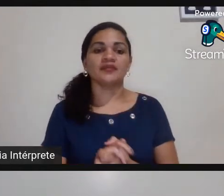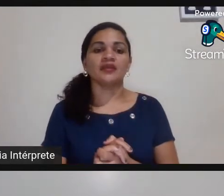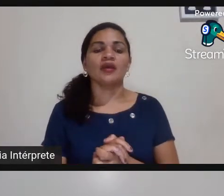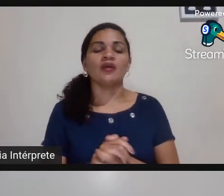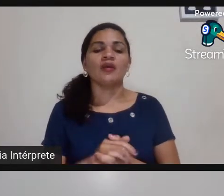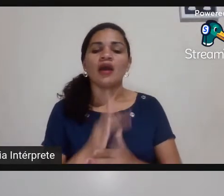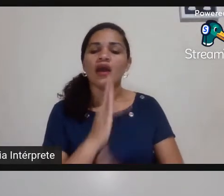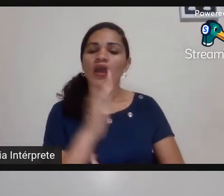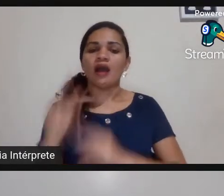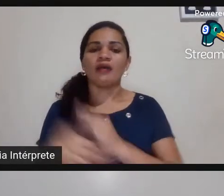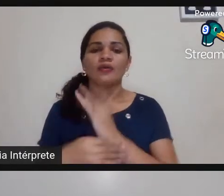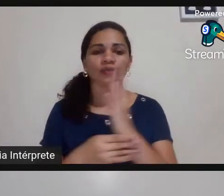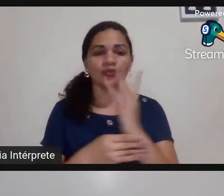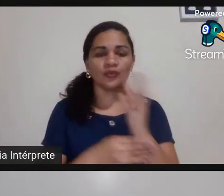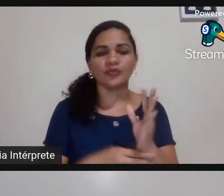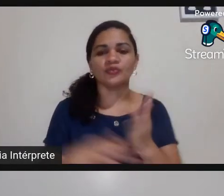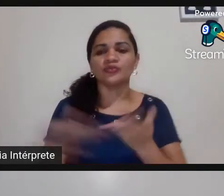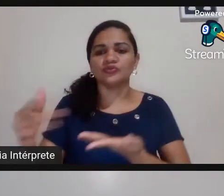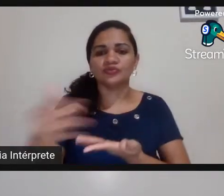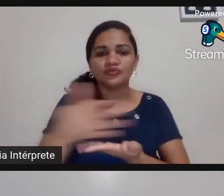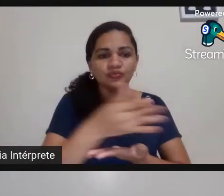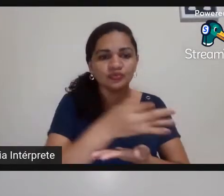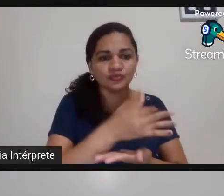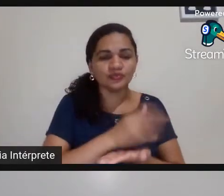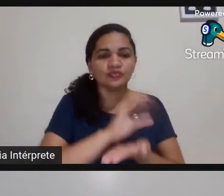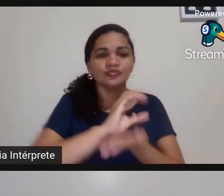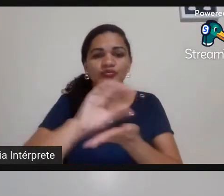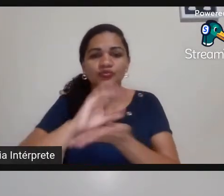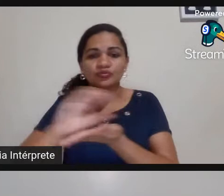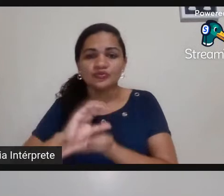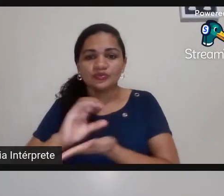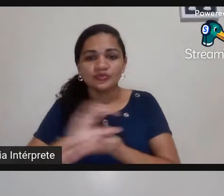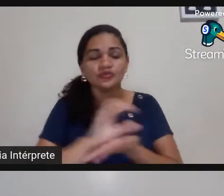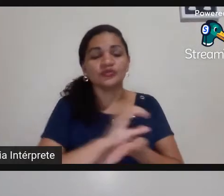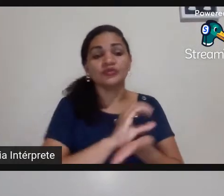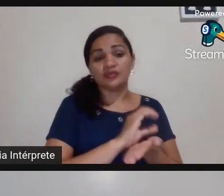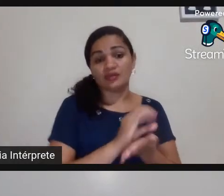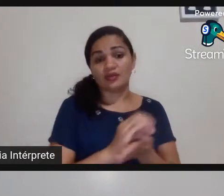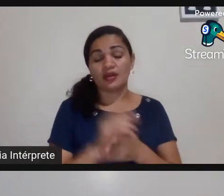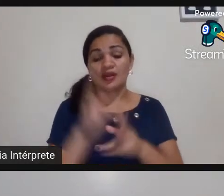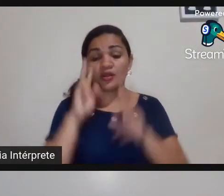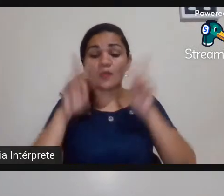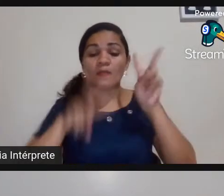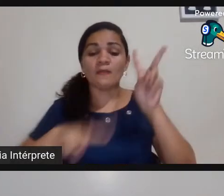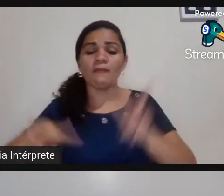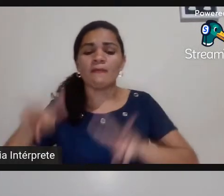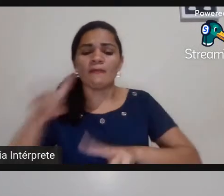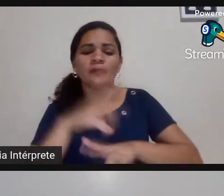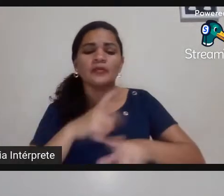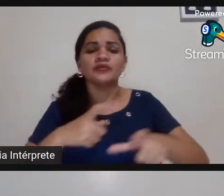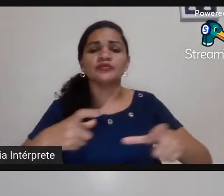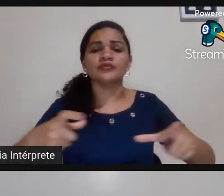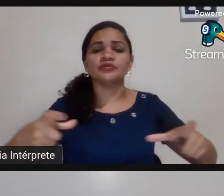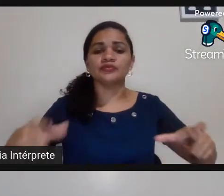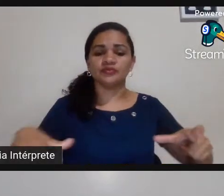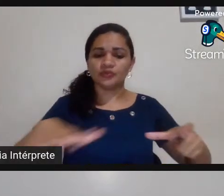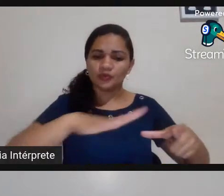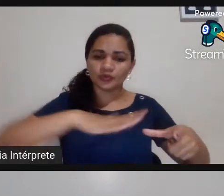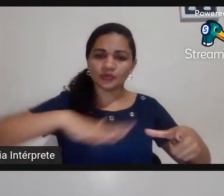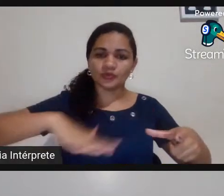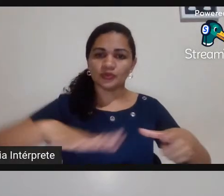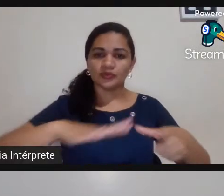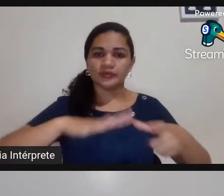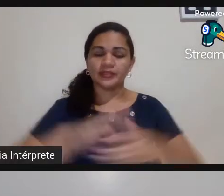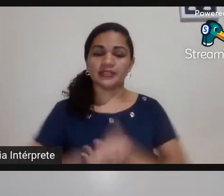são limitadas que estão à nossa disposição é uma vida mais utilitarista do meio ambiente então nós